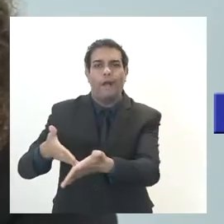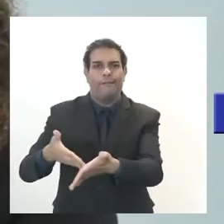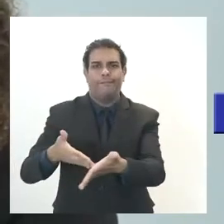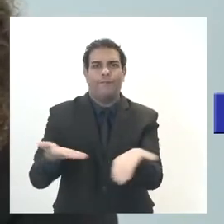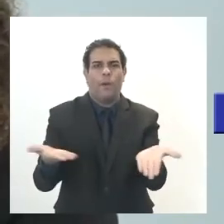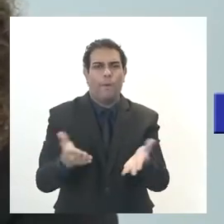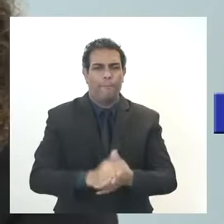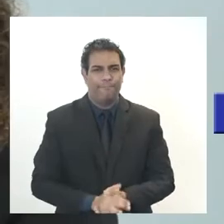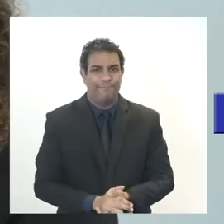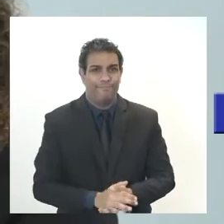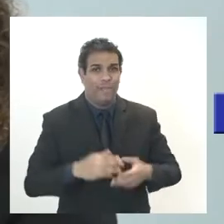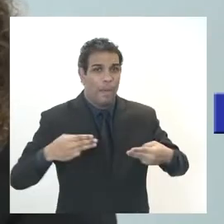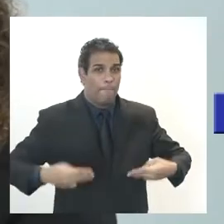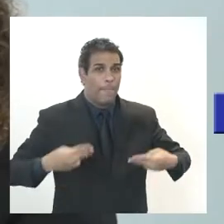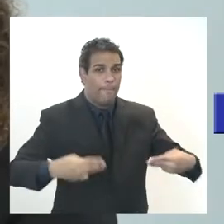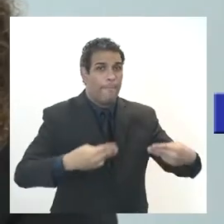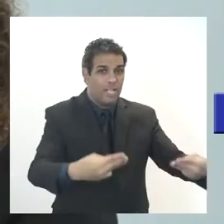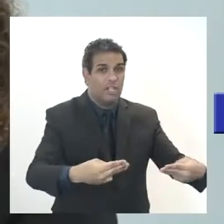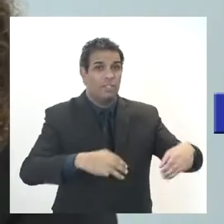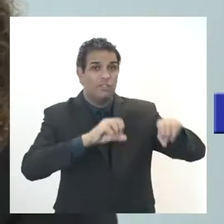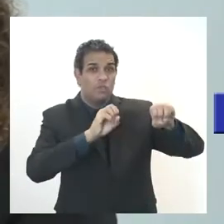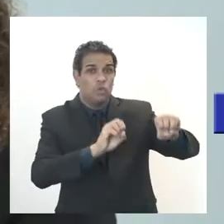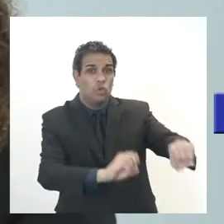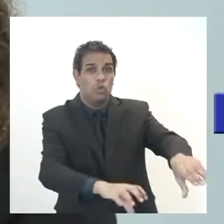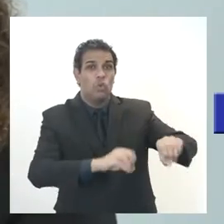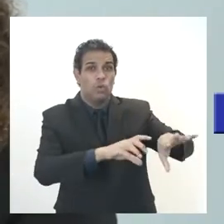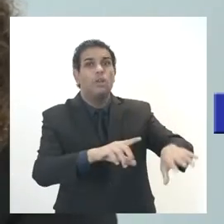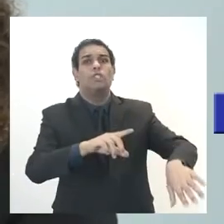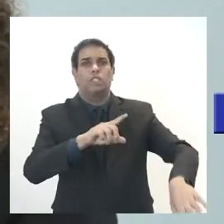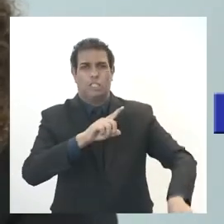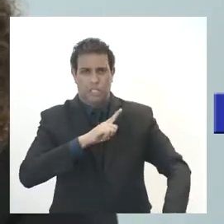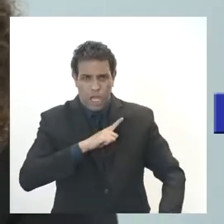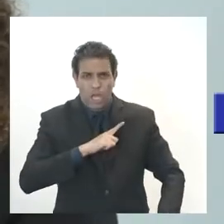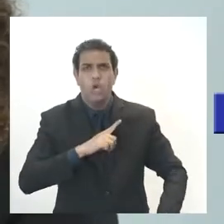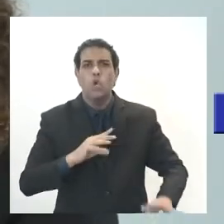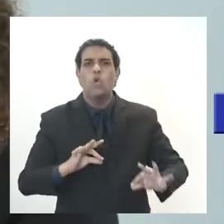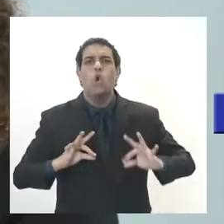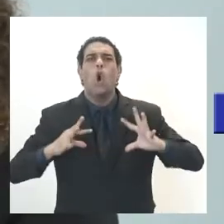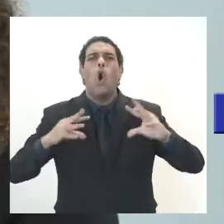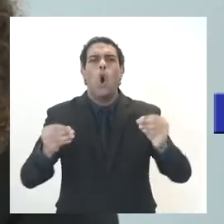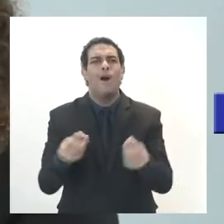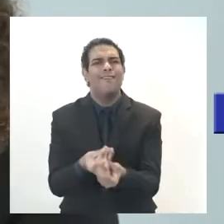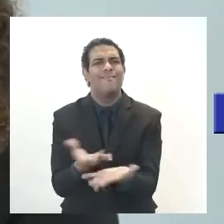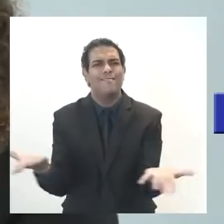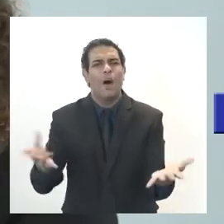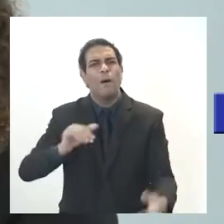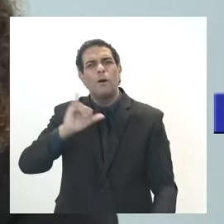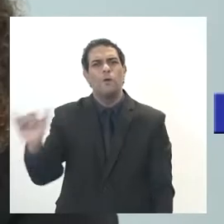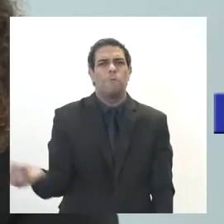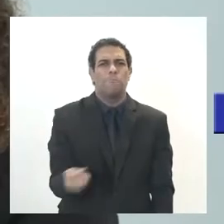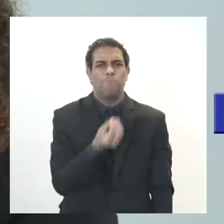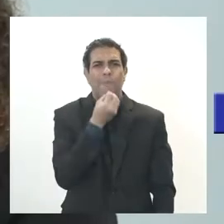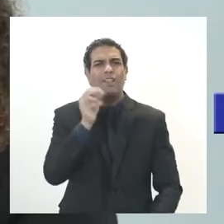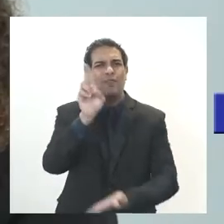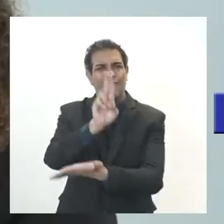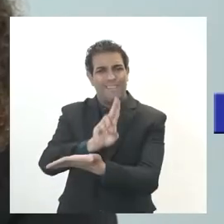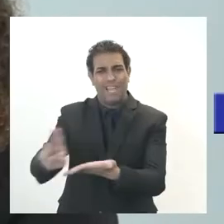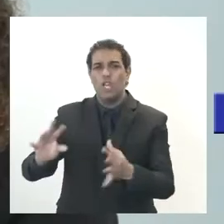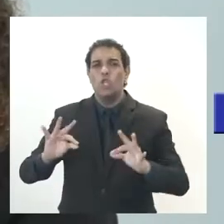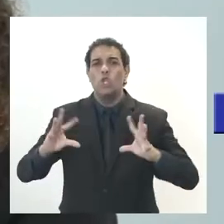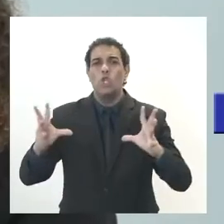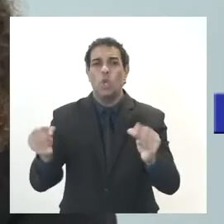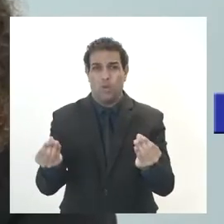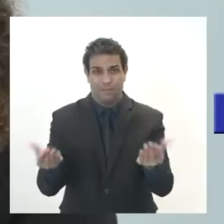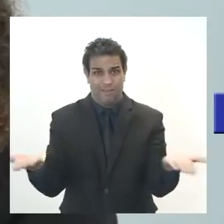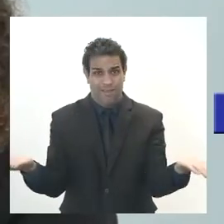quando Ministro da Educação que deveria ter uma agenda de garantir o acesso ao ensino superior no país que